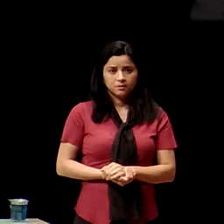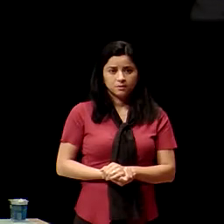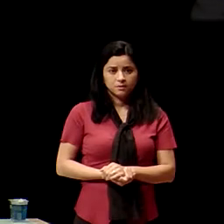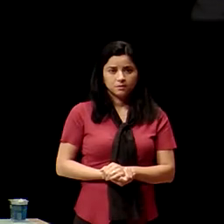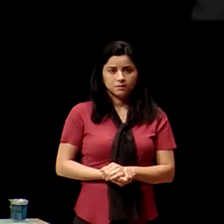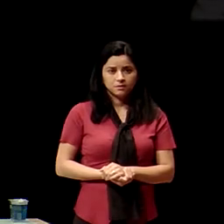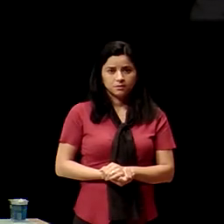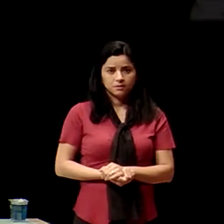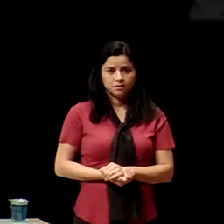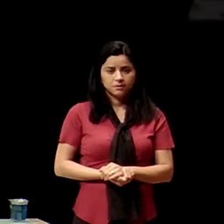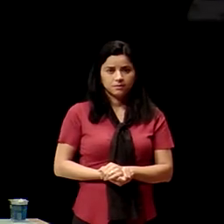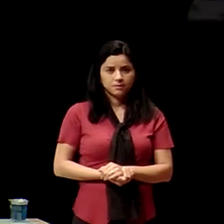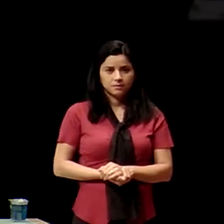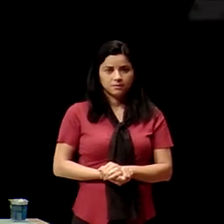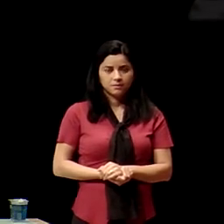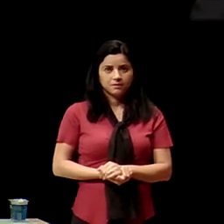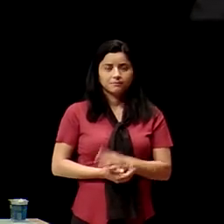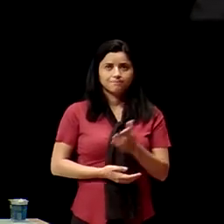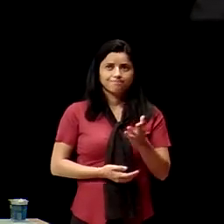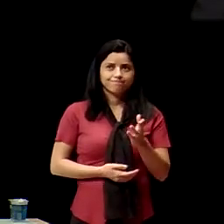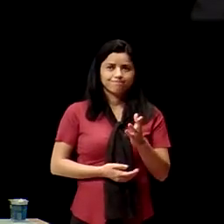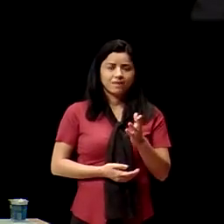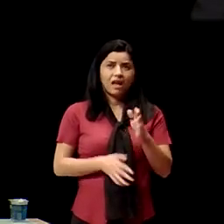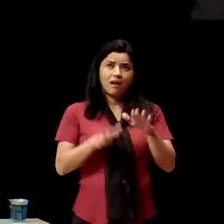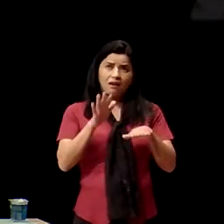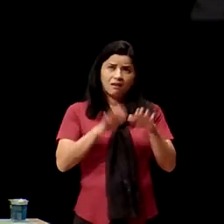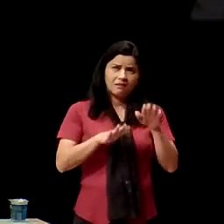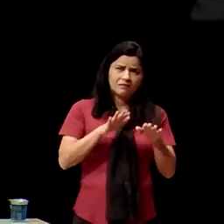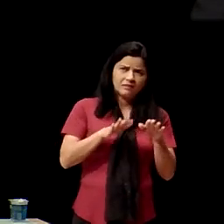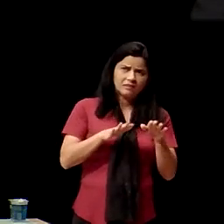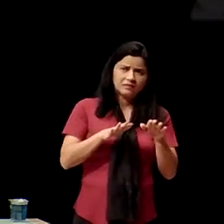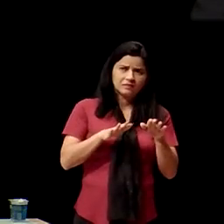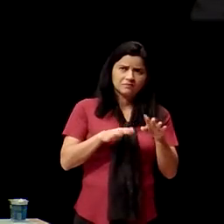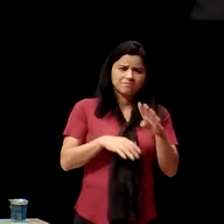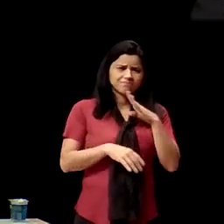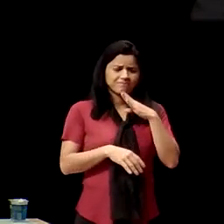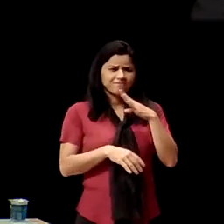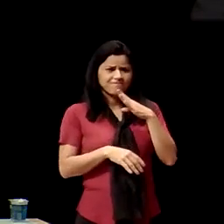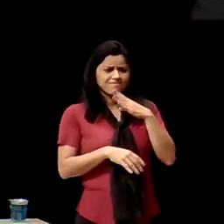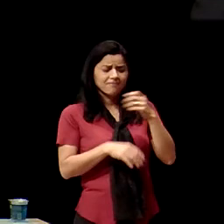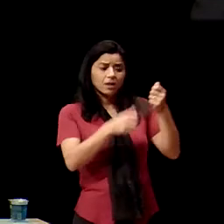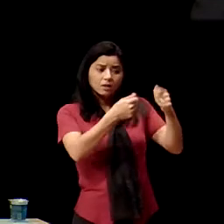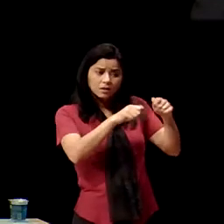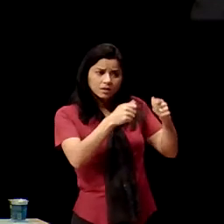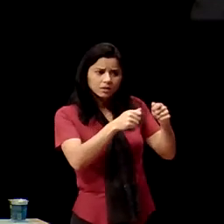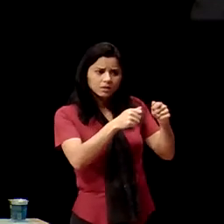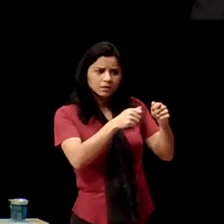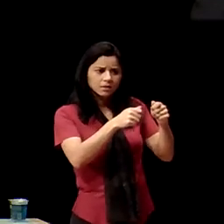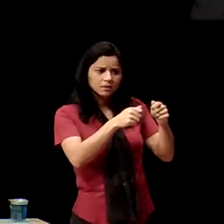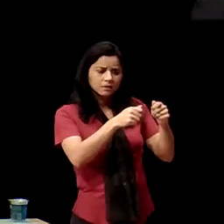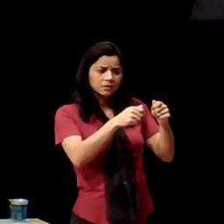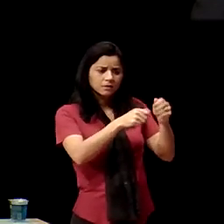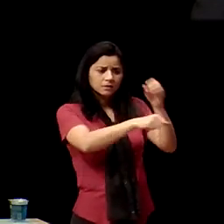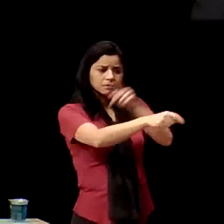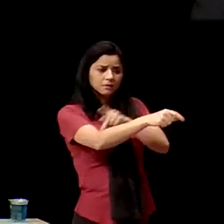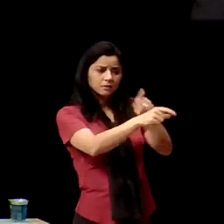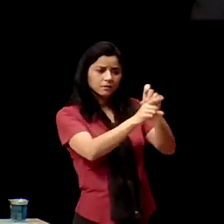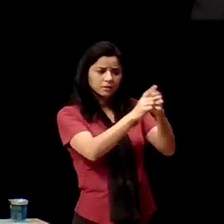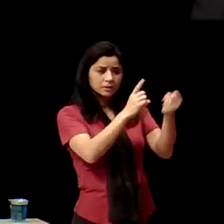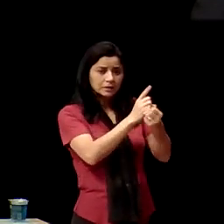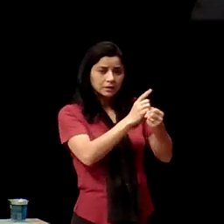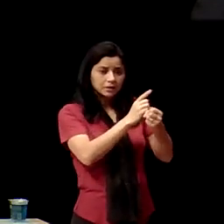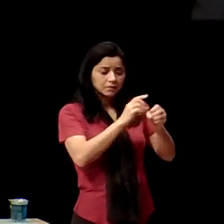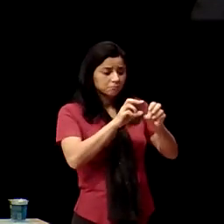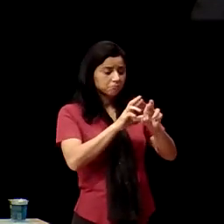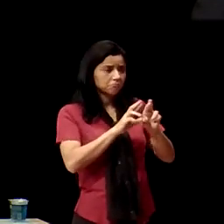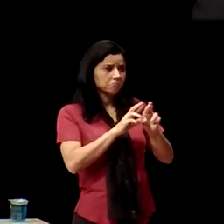any other pedagogical work. Geralmente, o conhecimento que é necessário para a pedagogia social não difere